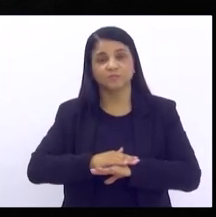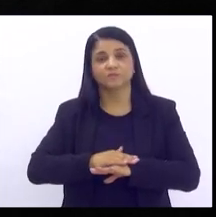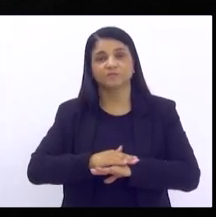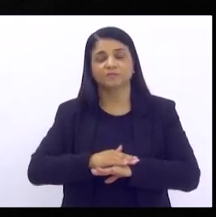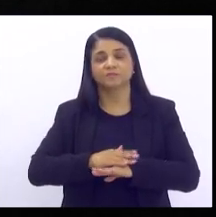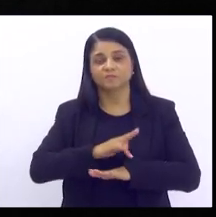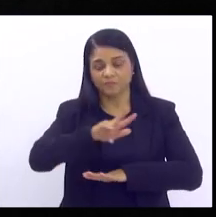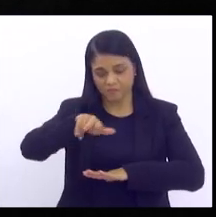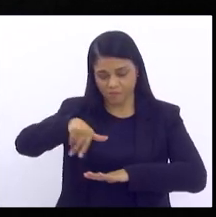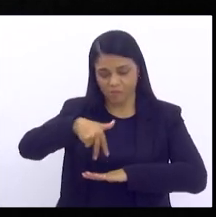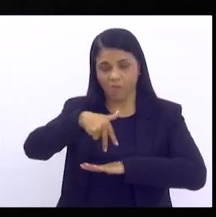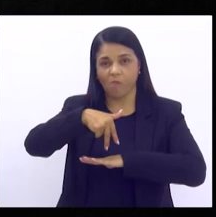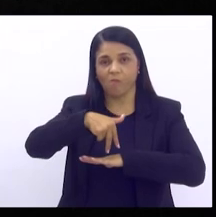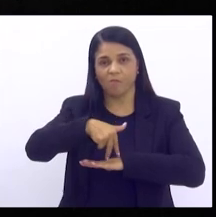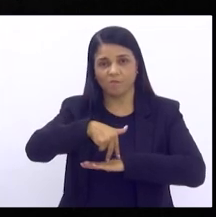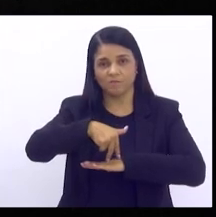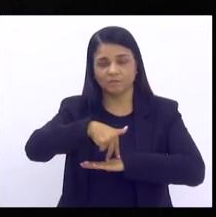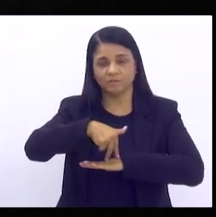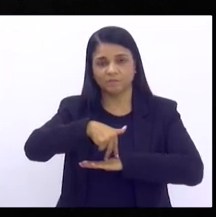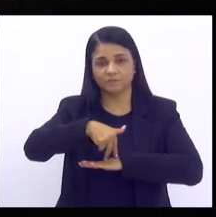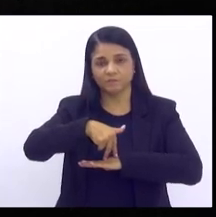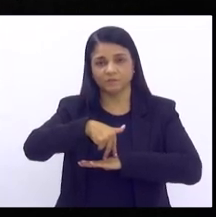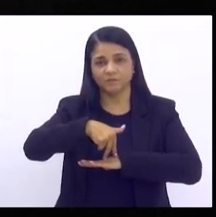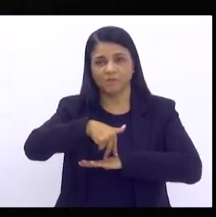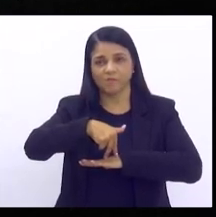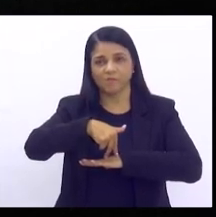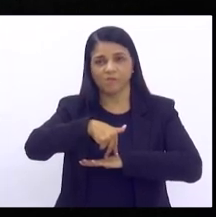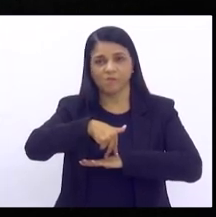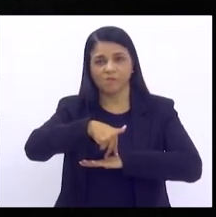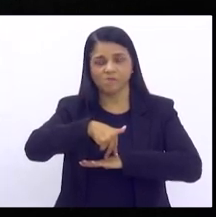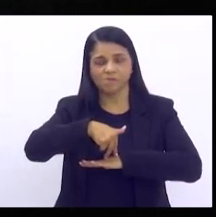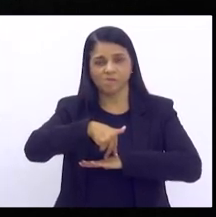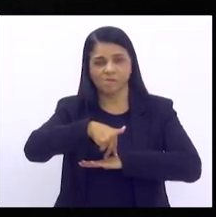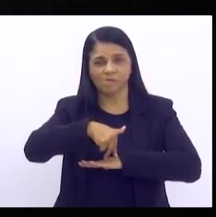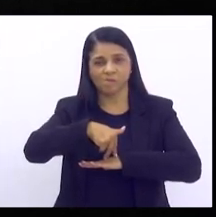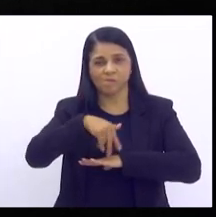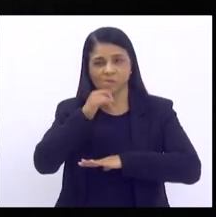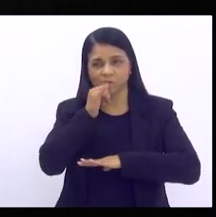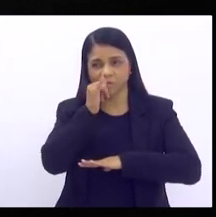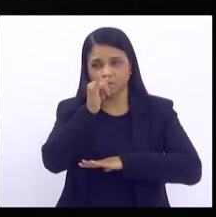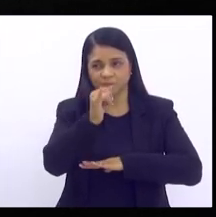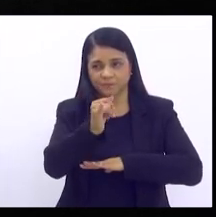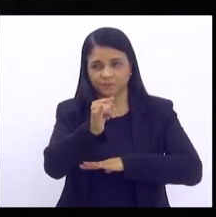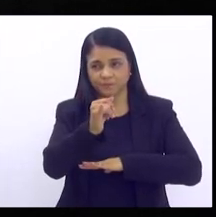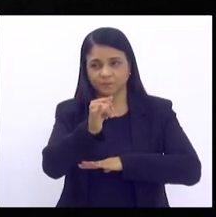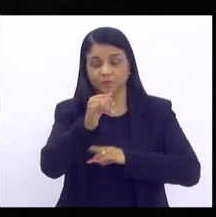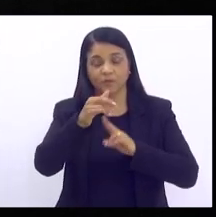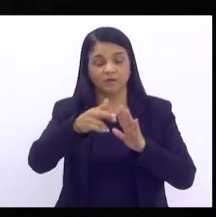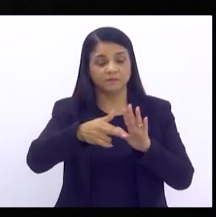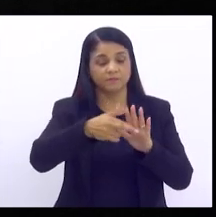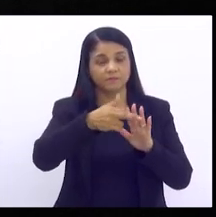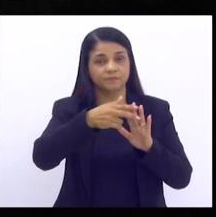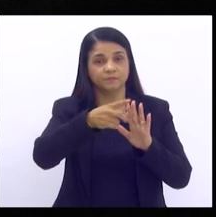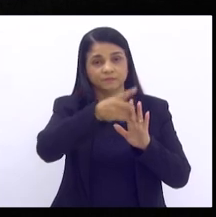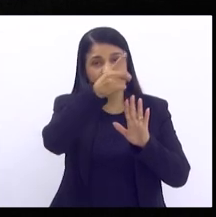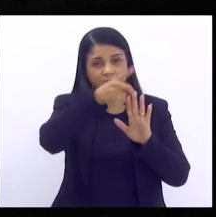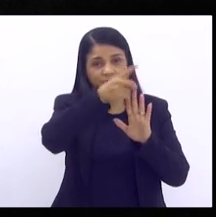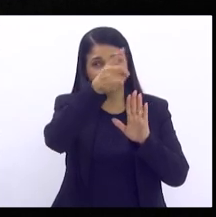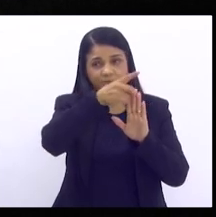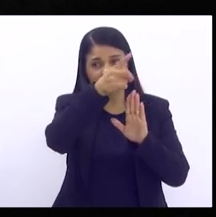aqui a esta tribuna é para falar sobre um decreto